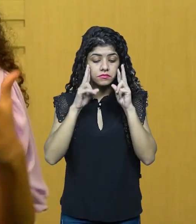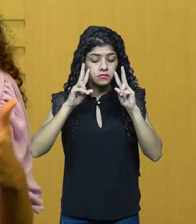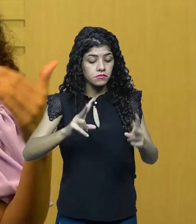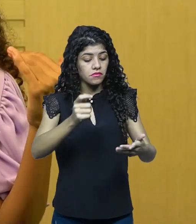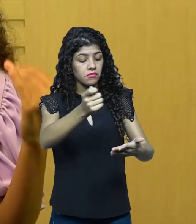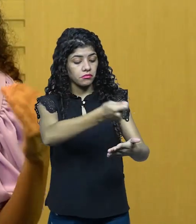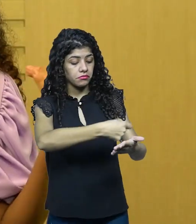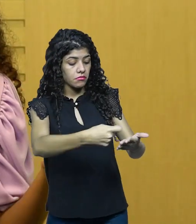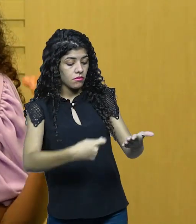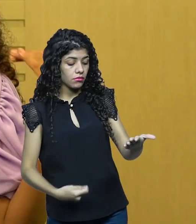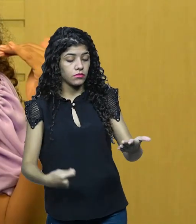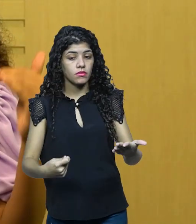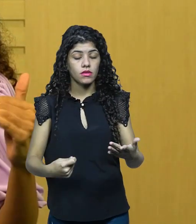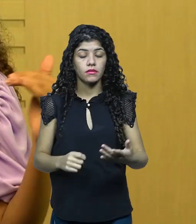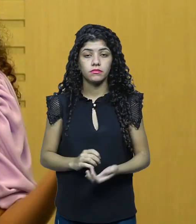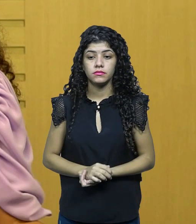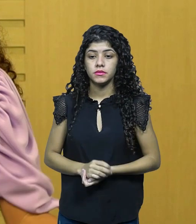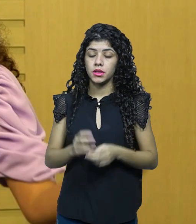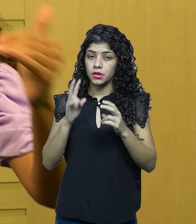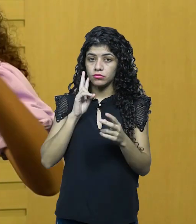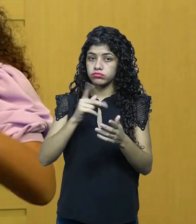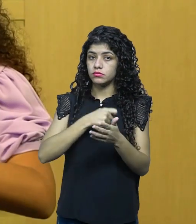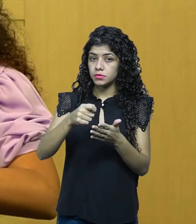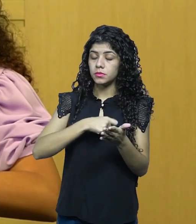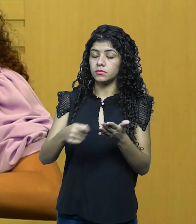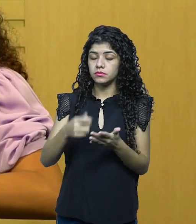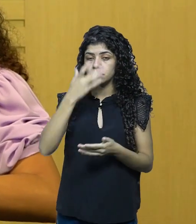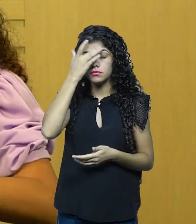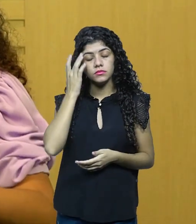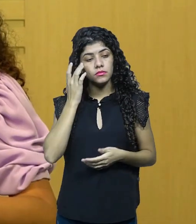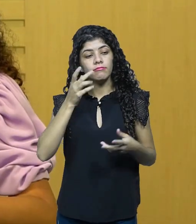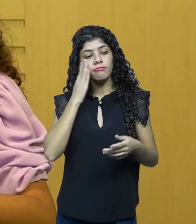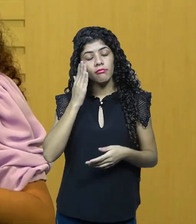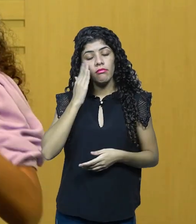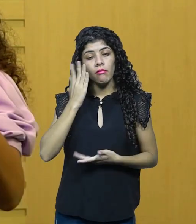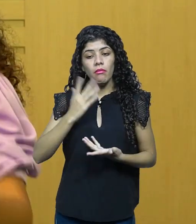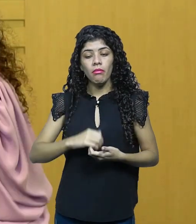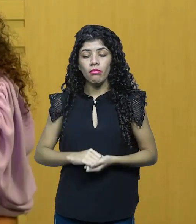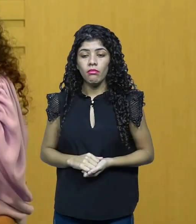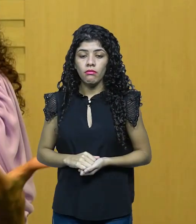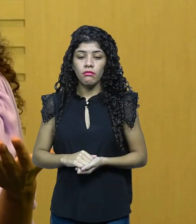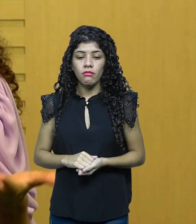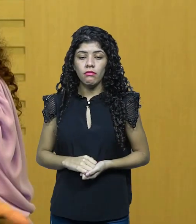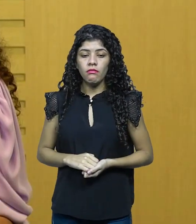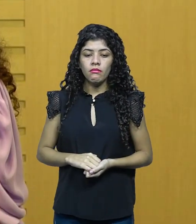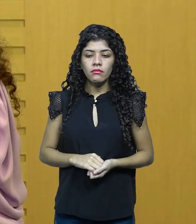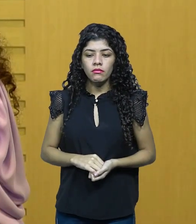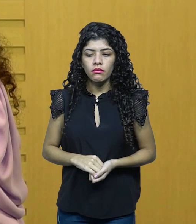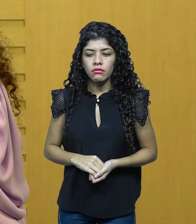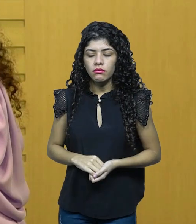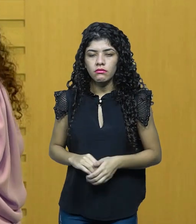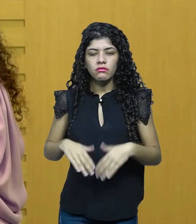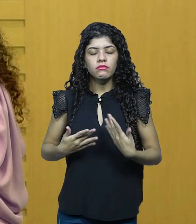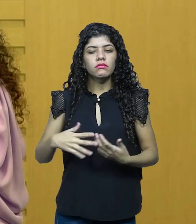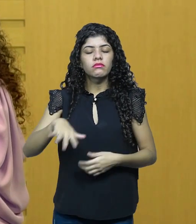é o ponto de vista daquilo que é colocado na frente do espectador, da espectadora, da plateia.